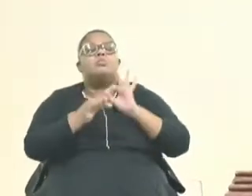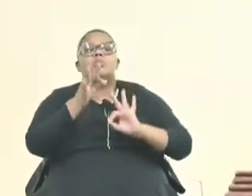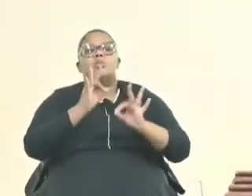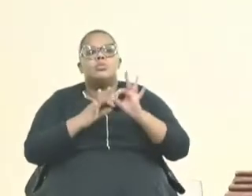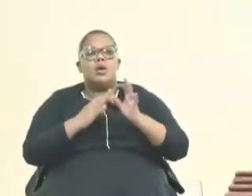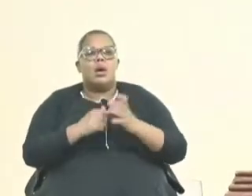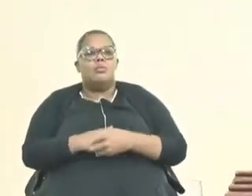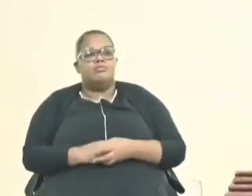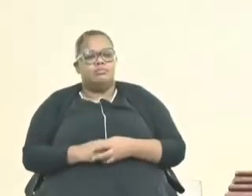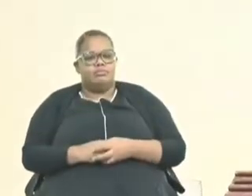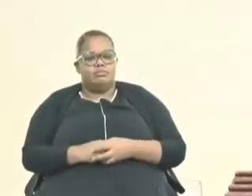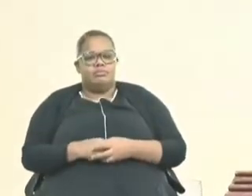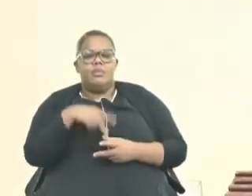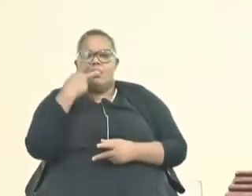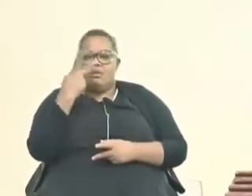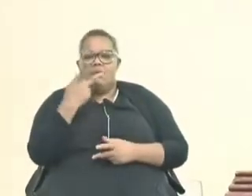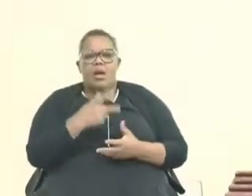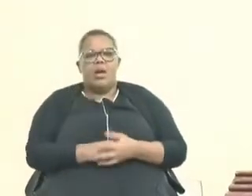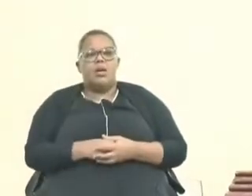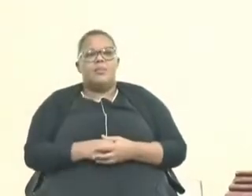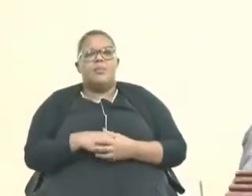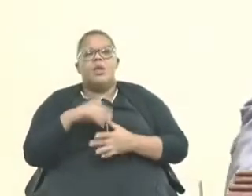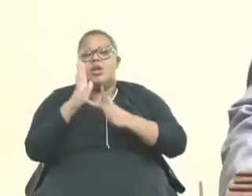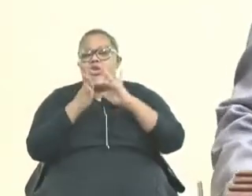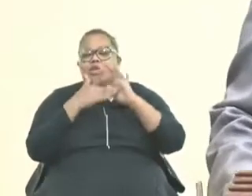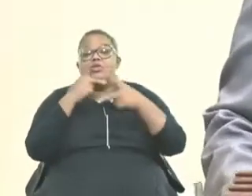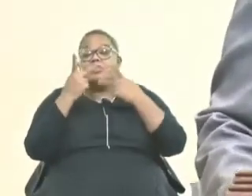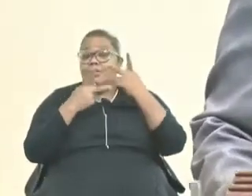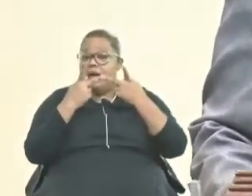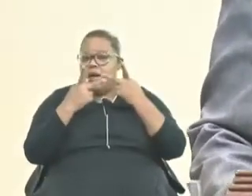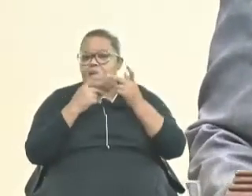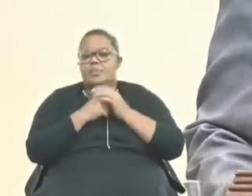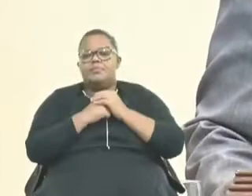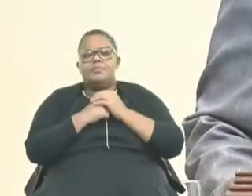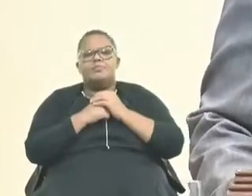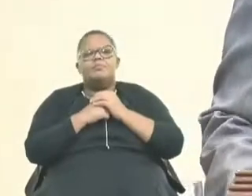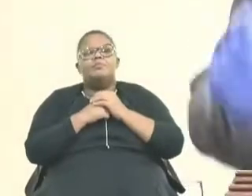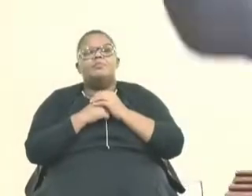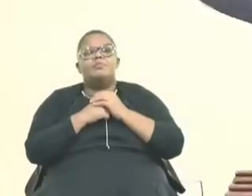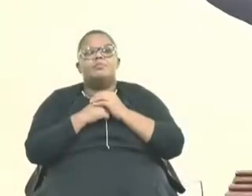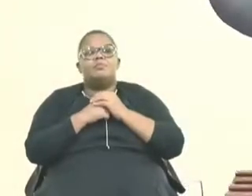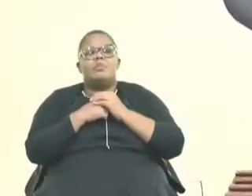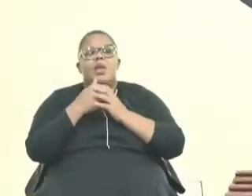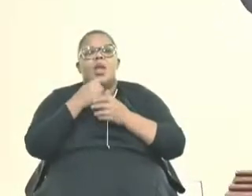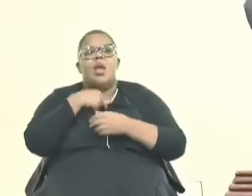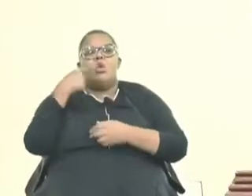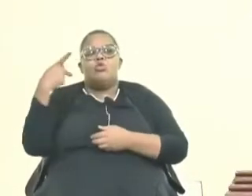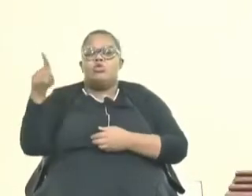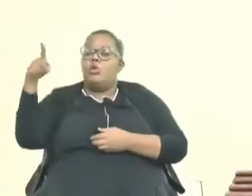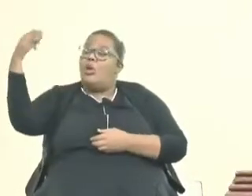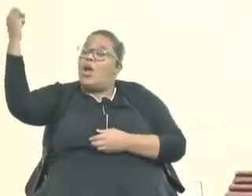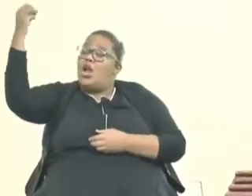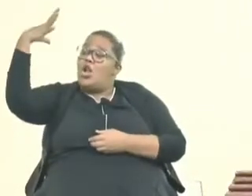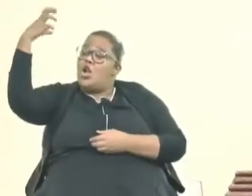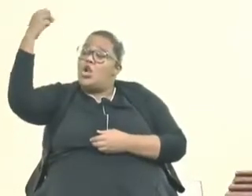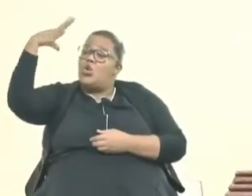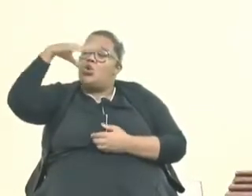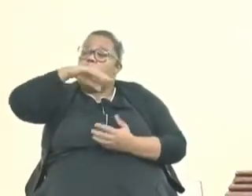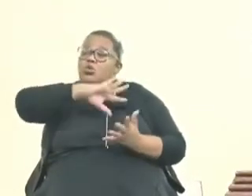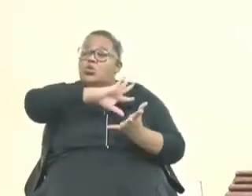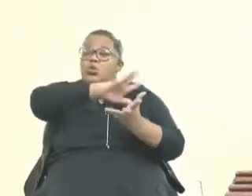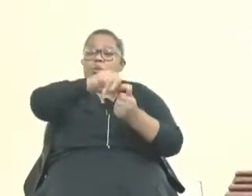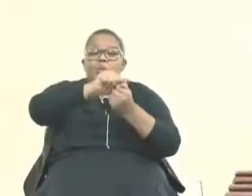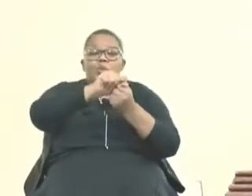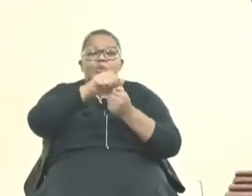E aí e Jesus disse certamente João 8:18 eu sou a luz do mundo